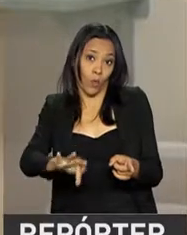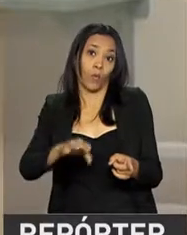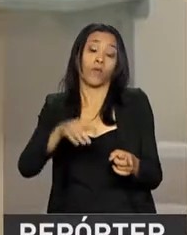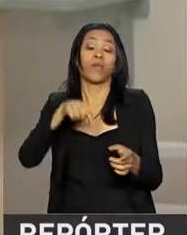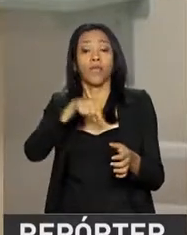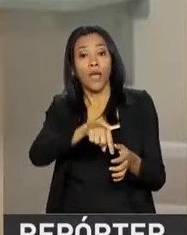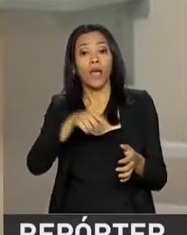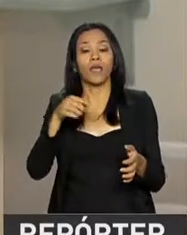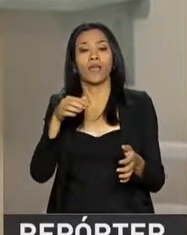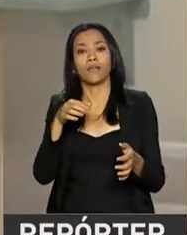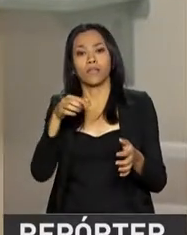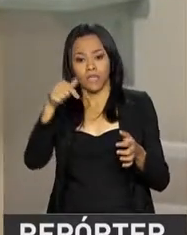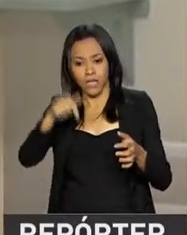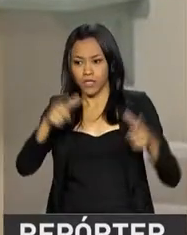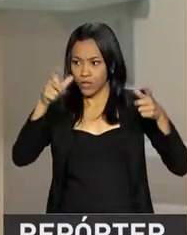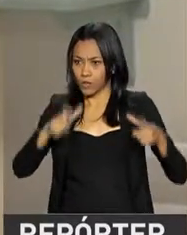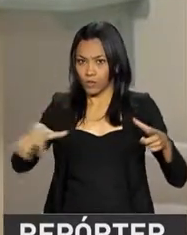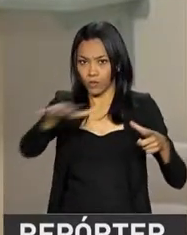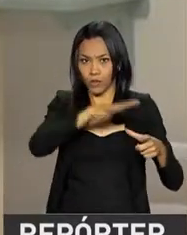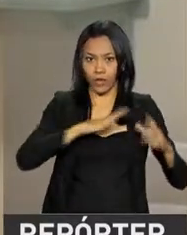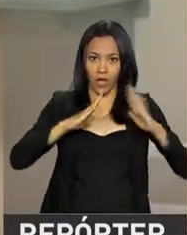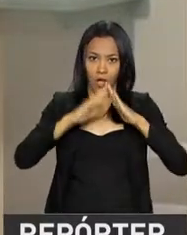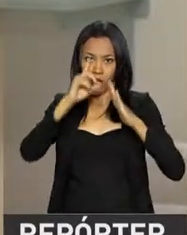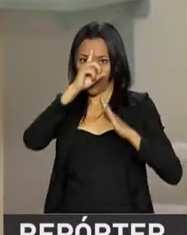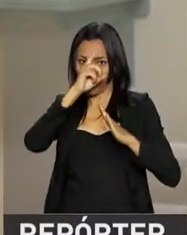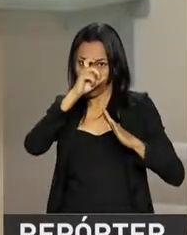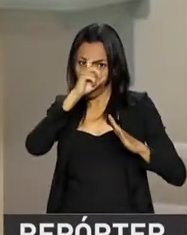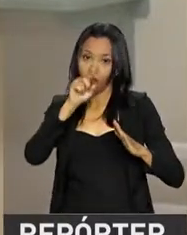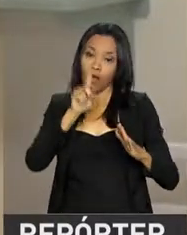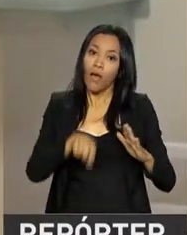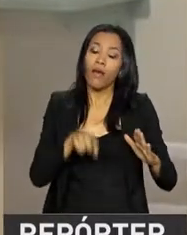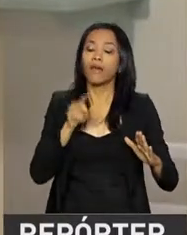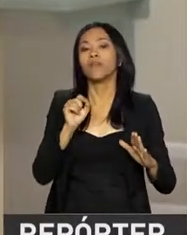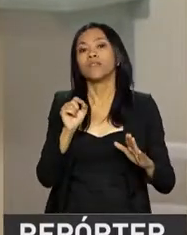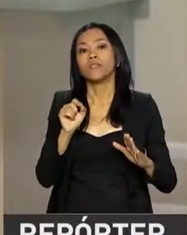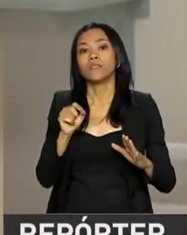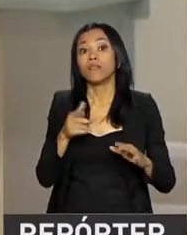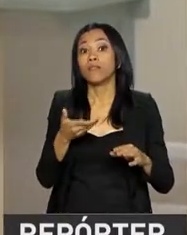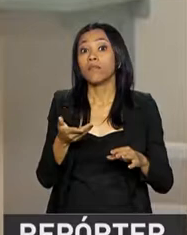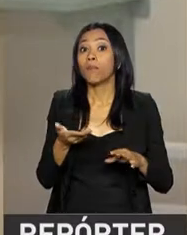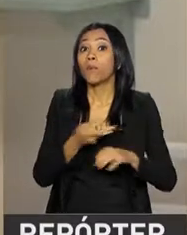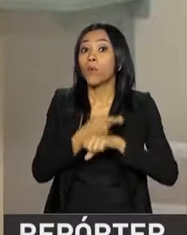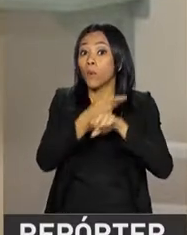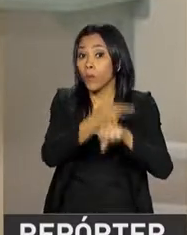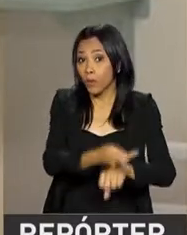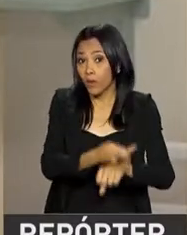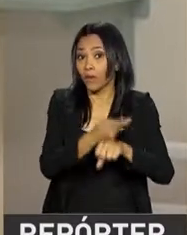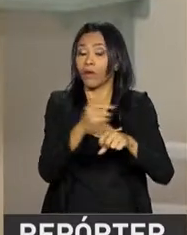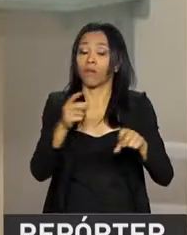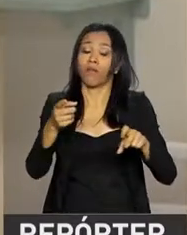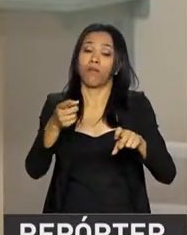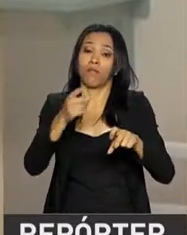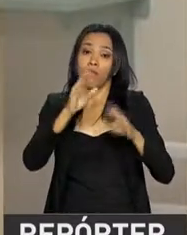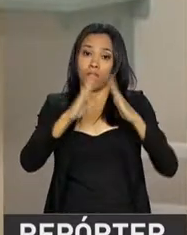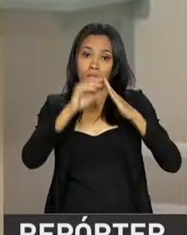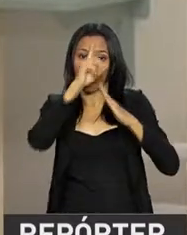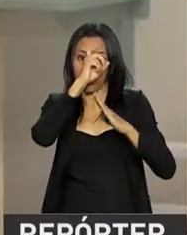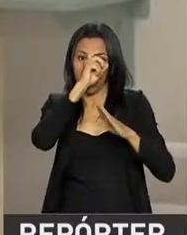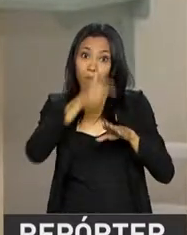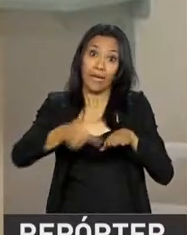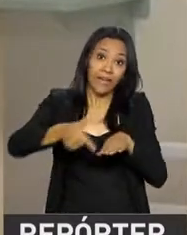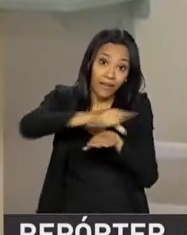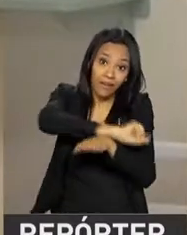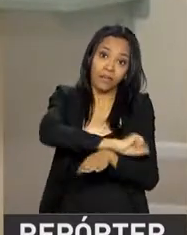E esse centro, além de fazer o diagnóstico e incentivar a questão do diagnóstico precoce do câncer de próstata, vai fazer com